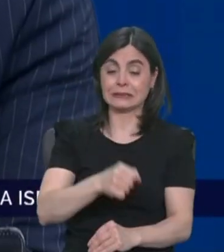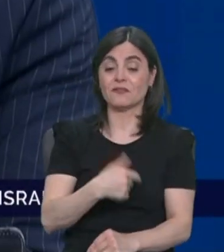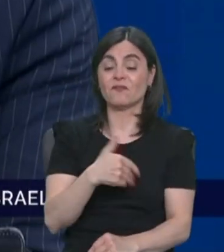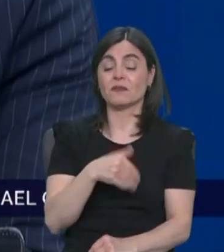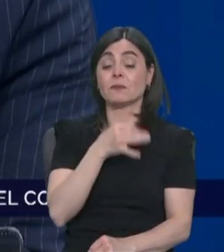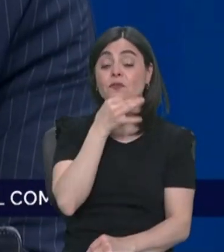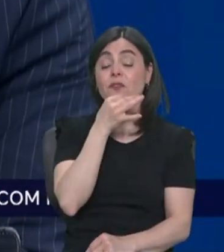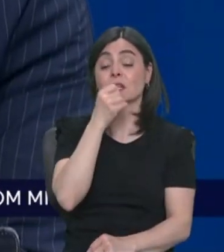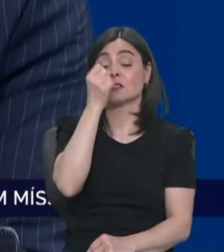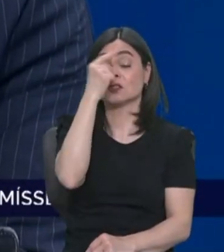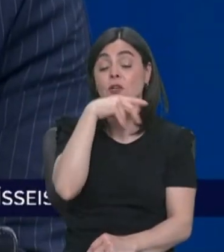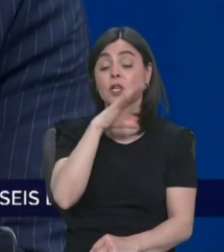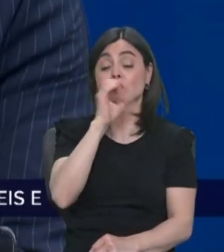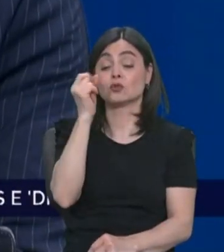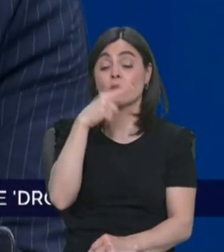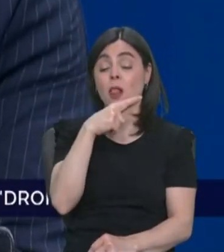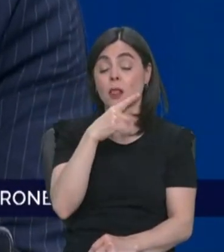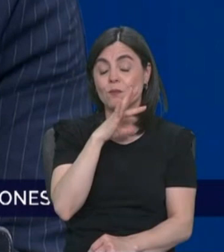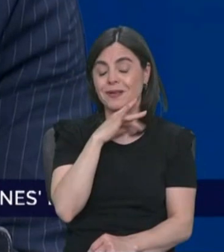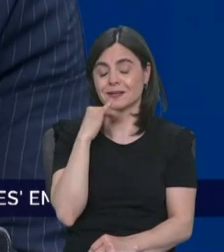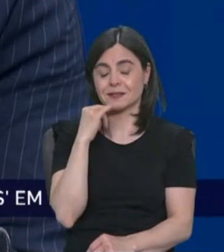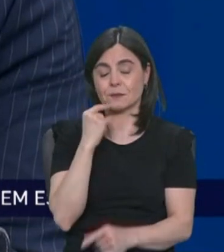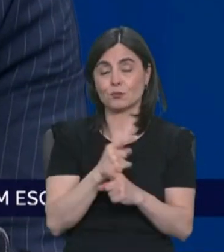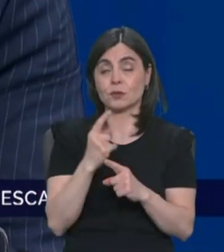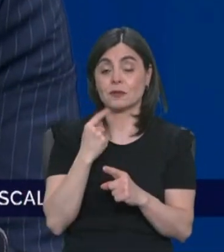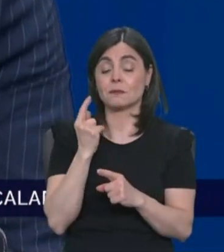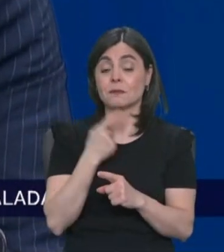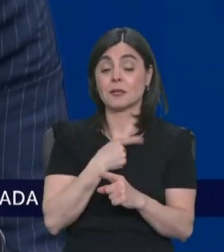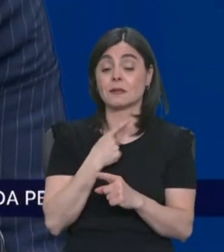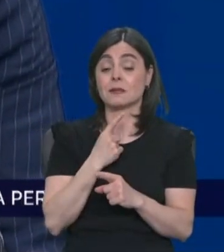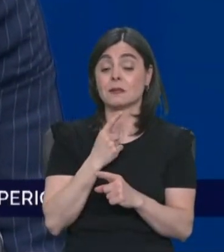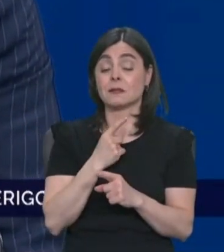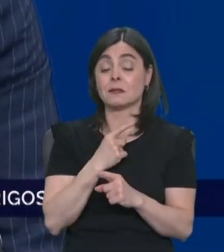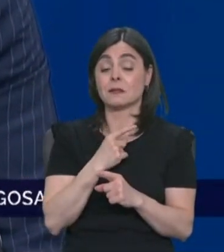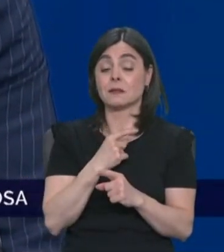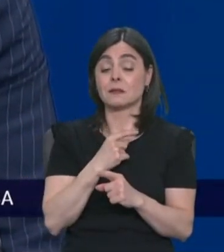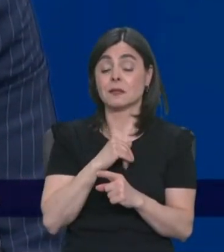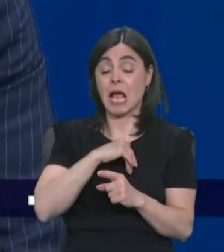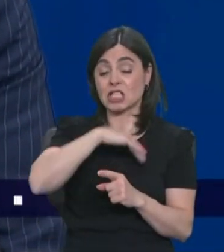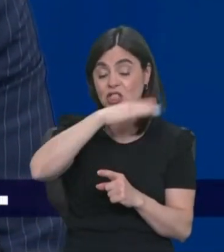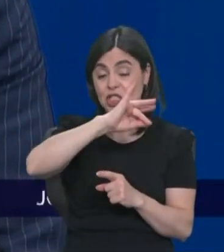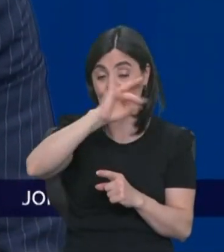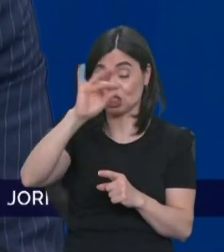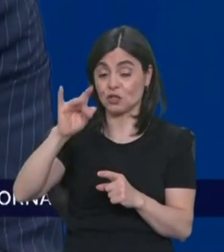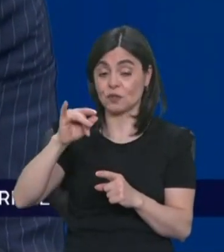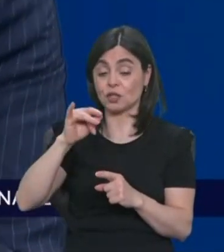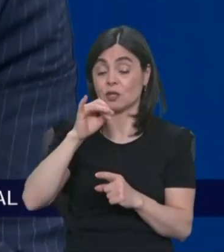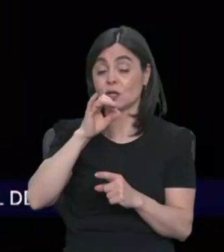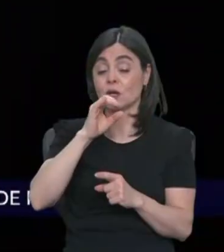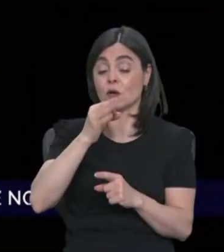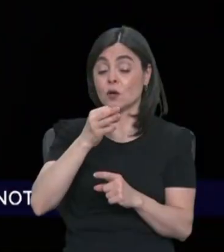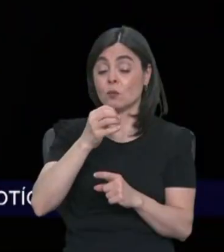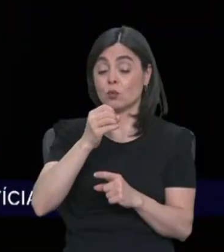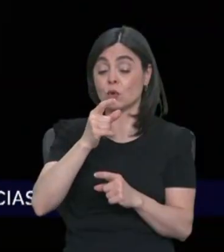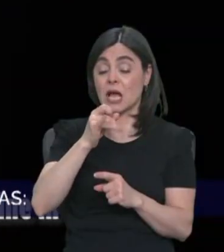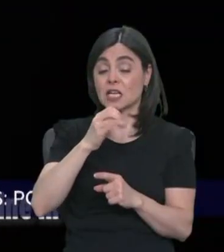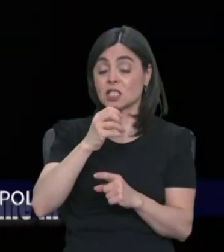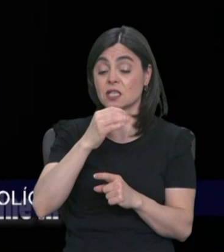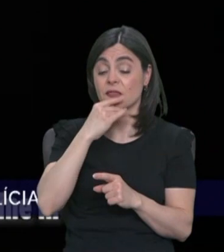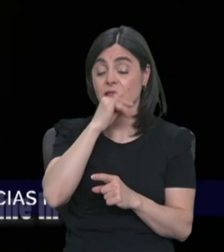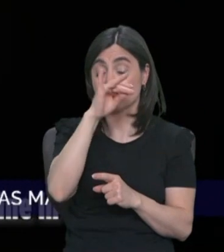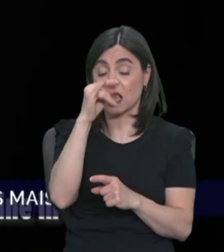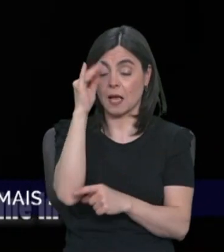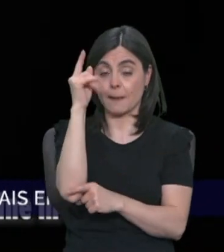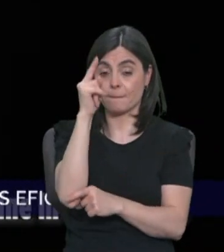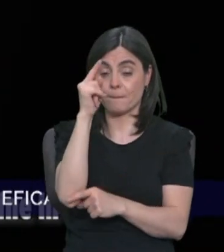sobretudo histórias do Sol, e é uma história muito gira, porque leva-nos às regiões polares da Terra, a árvores. O que é que isto tem a ver com o Sol?